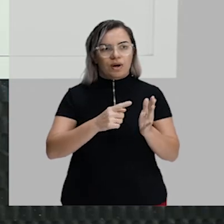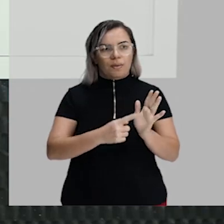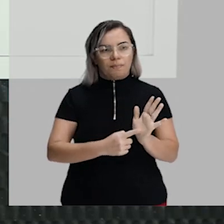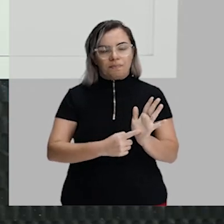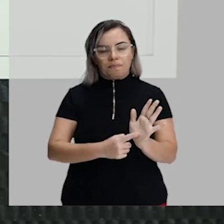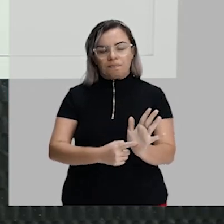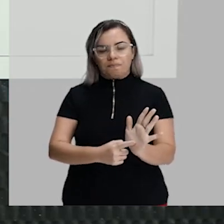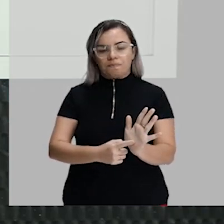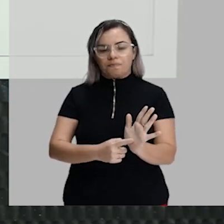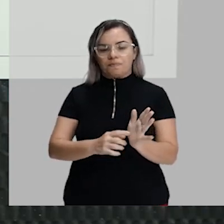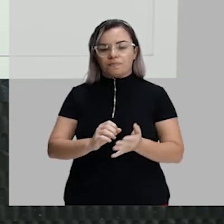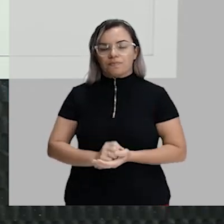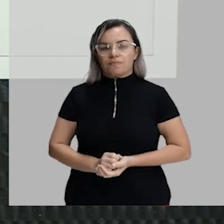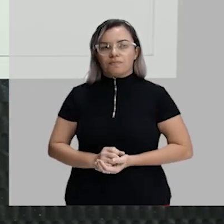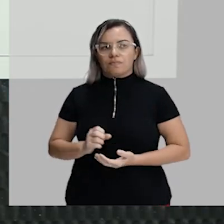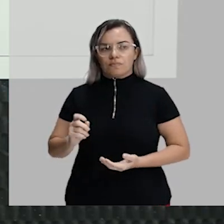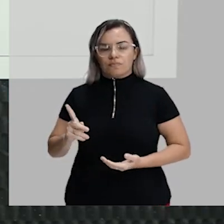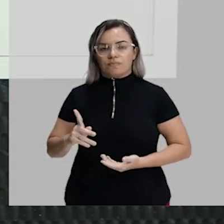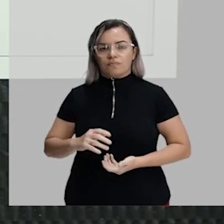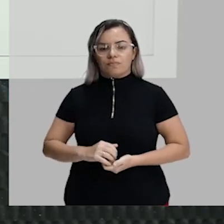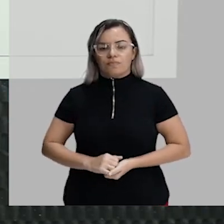ok? Então,